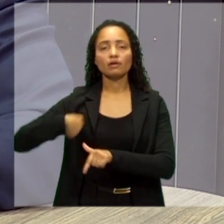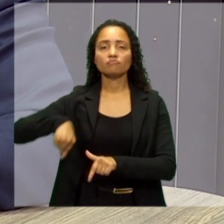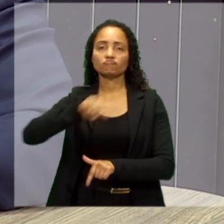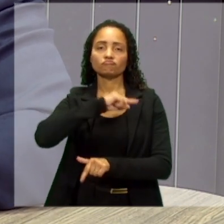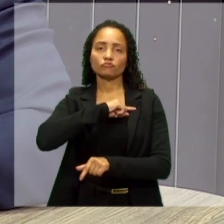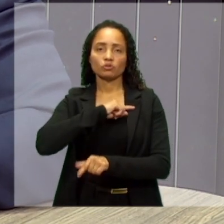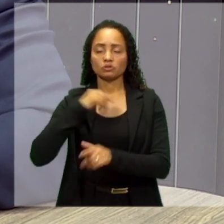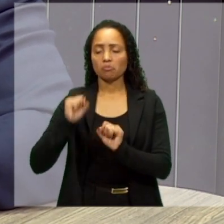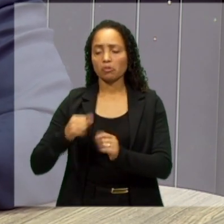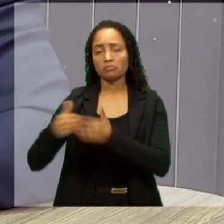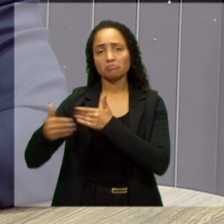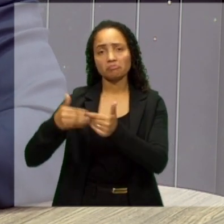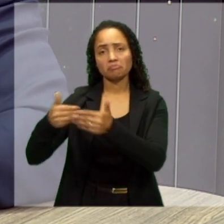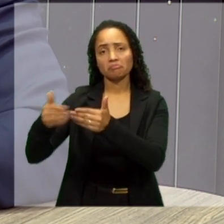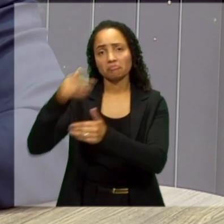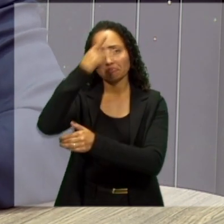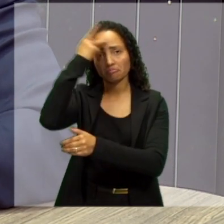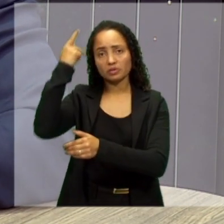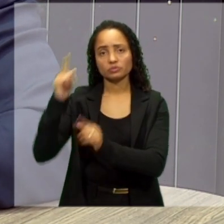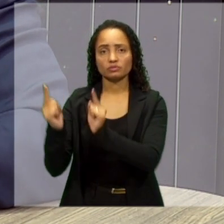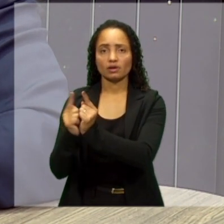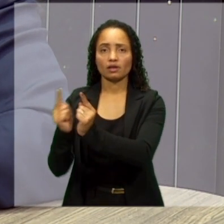o início de uma defesa criminal